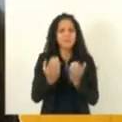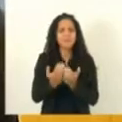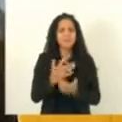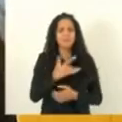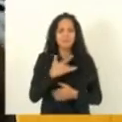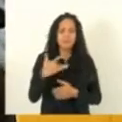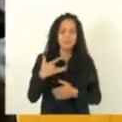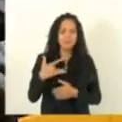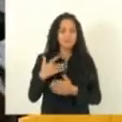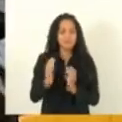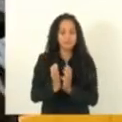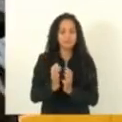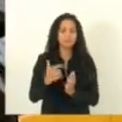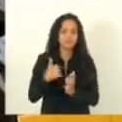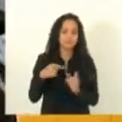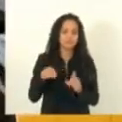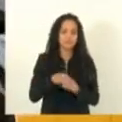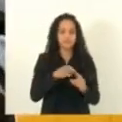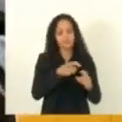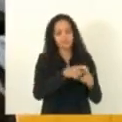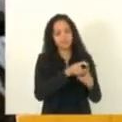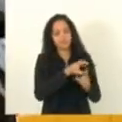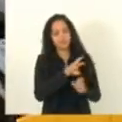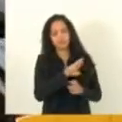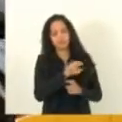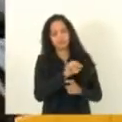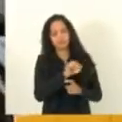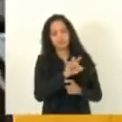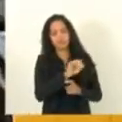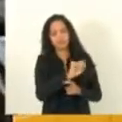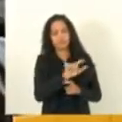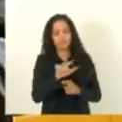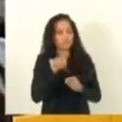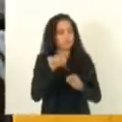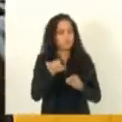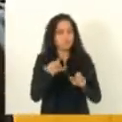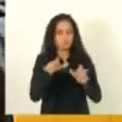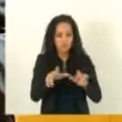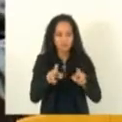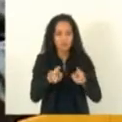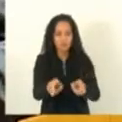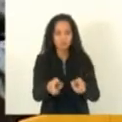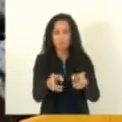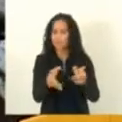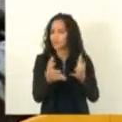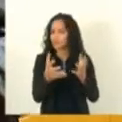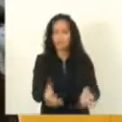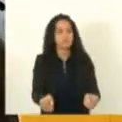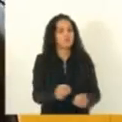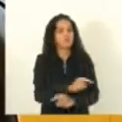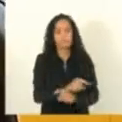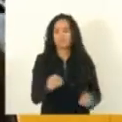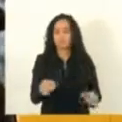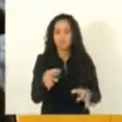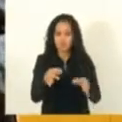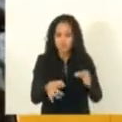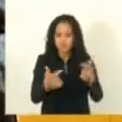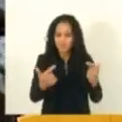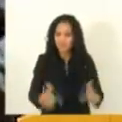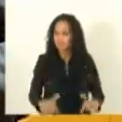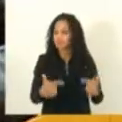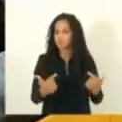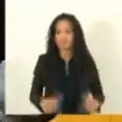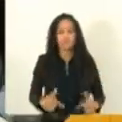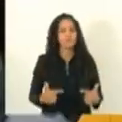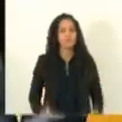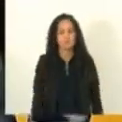e, naturalmente, do doutor Rafael Favato também. Isso não pode ficar dessa forma. Inaceitável, injustificável,